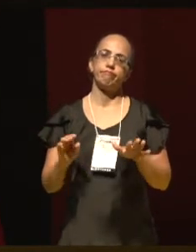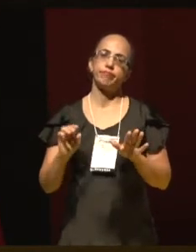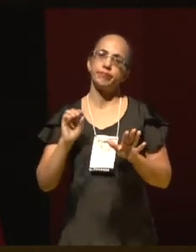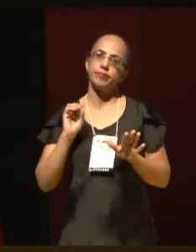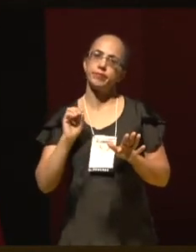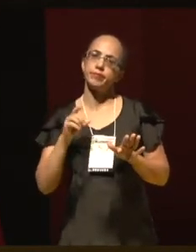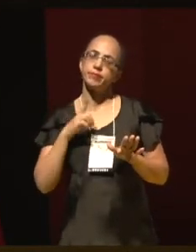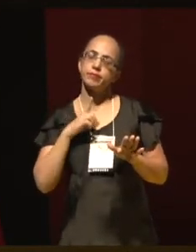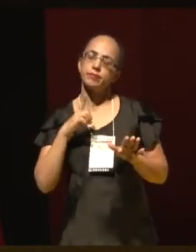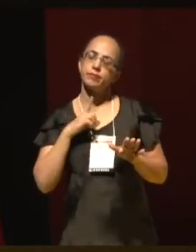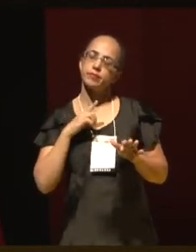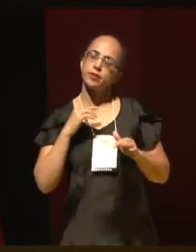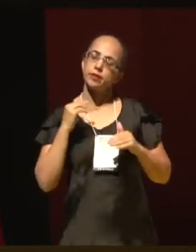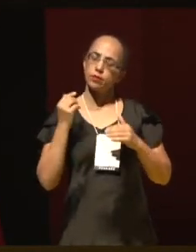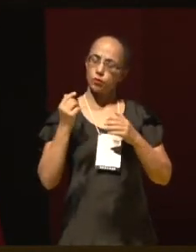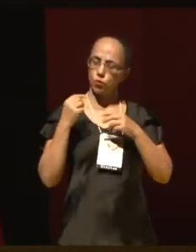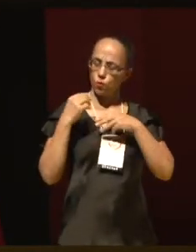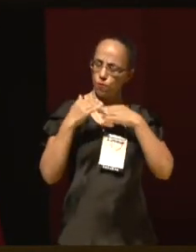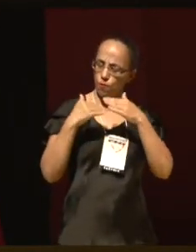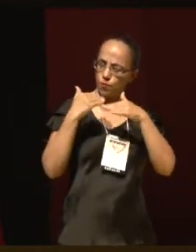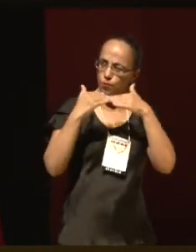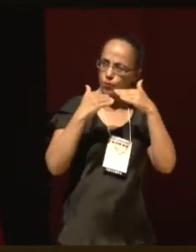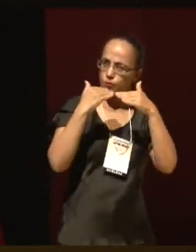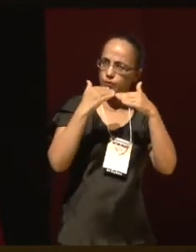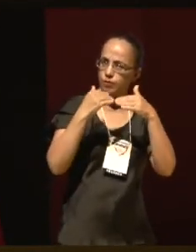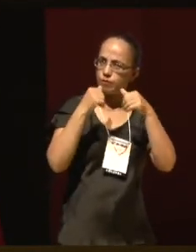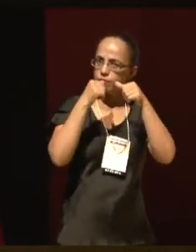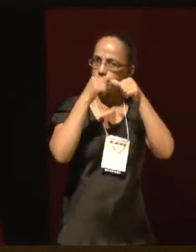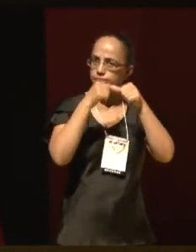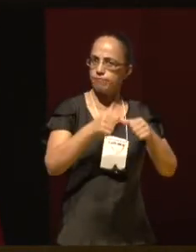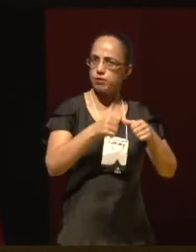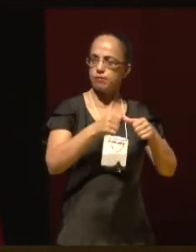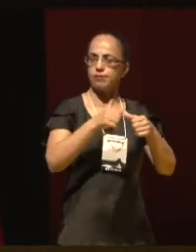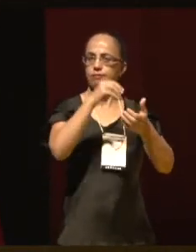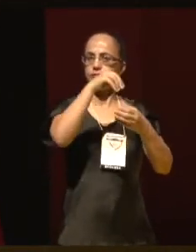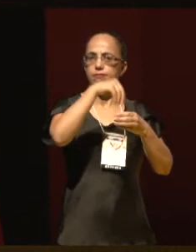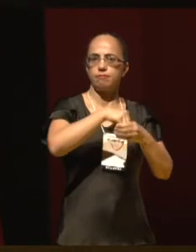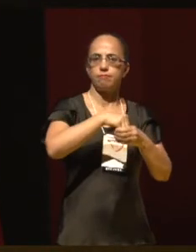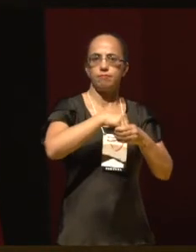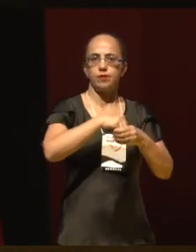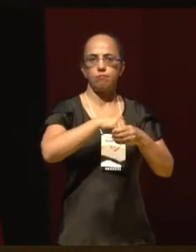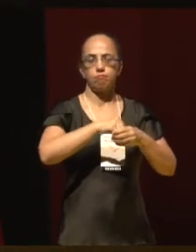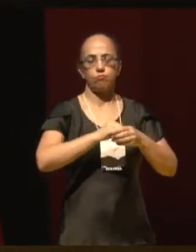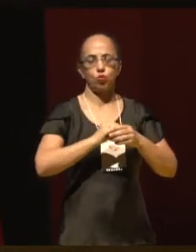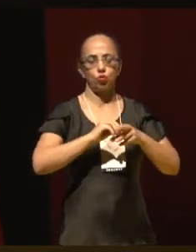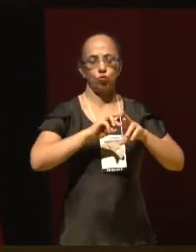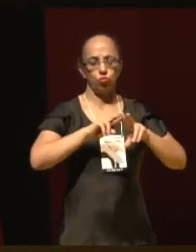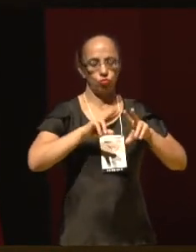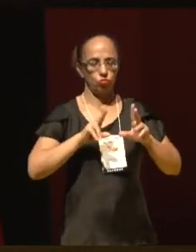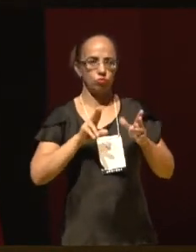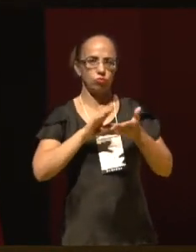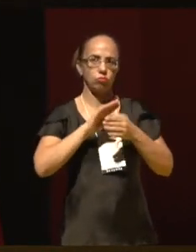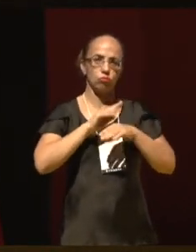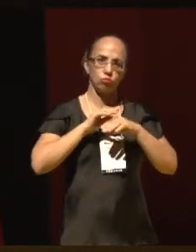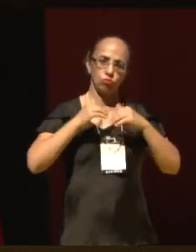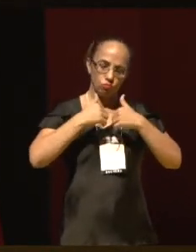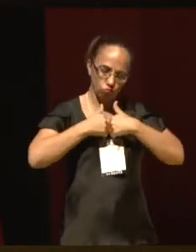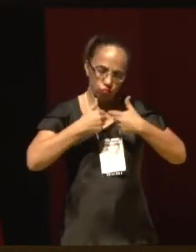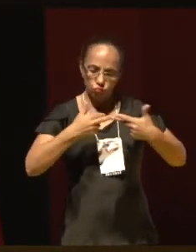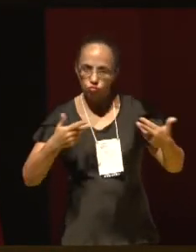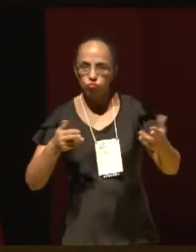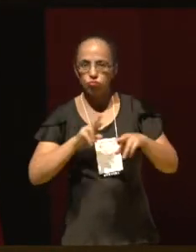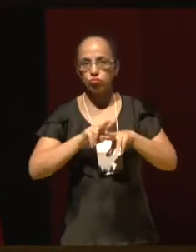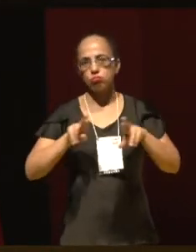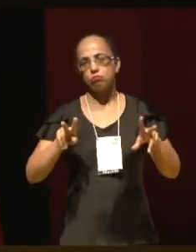Existe um processo de fixação dentro do transtorno. Num princípio,